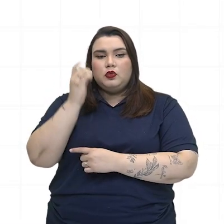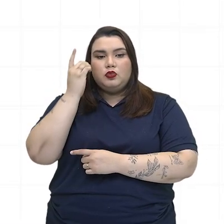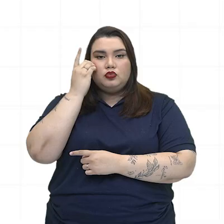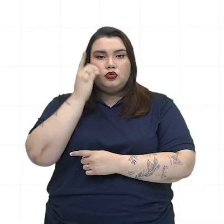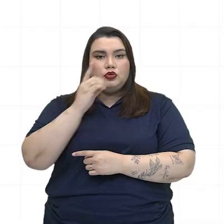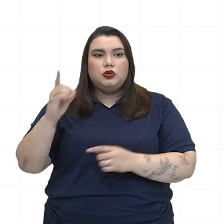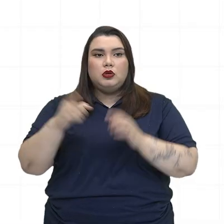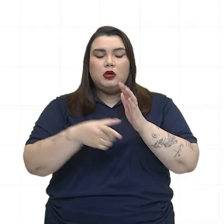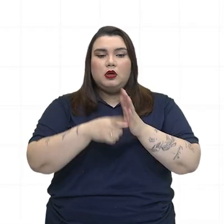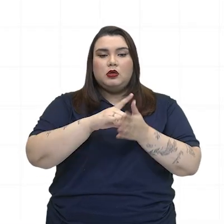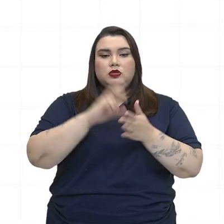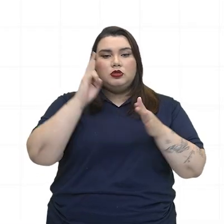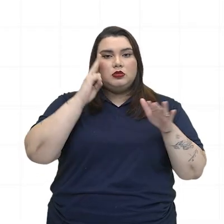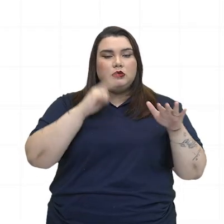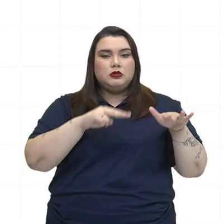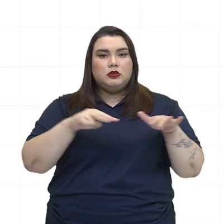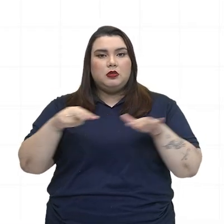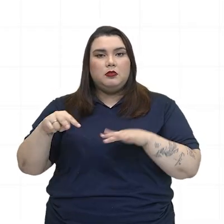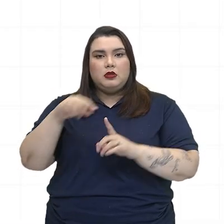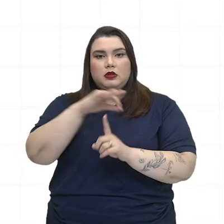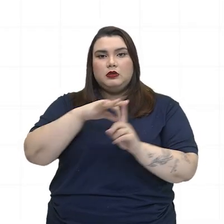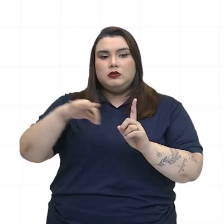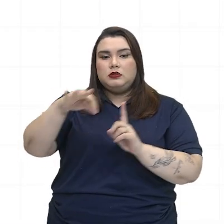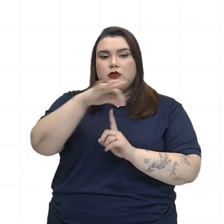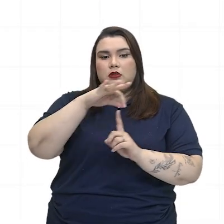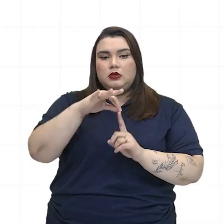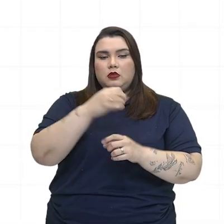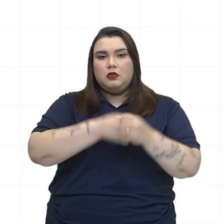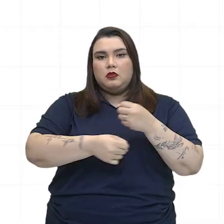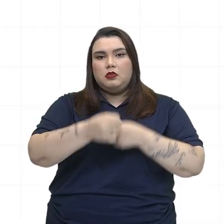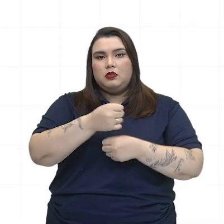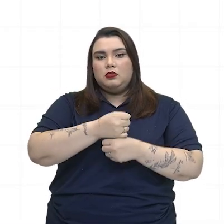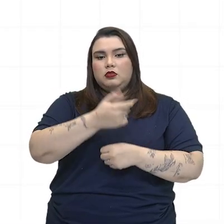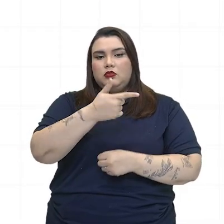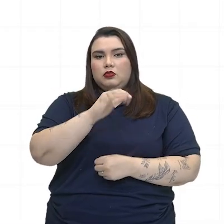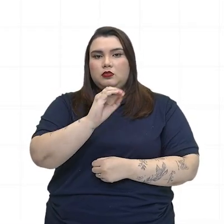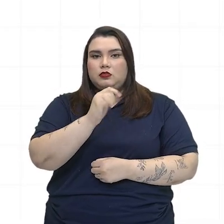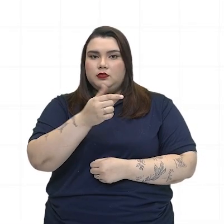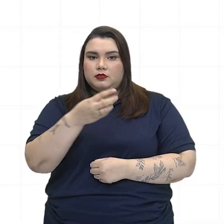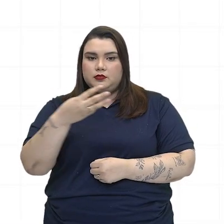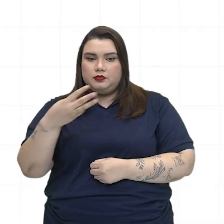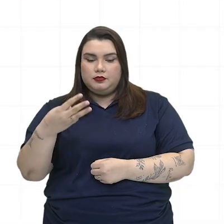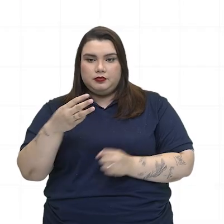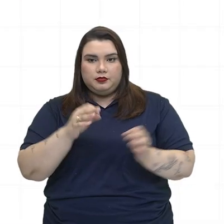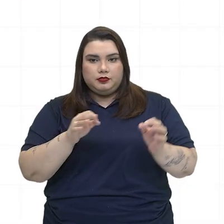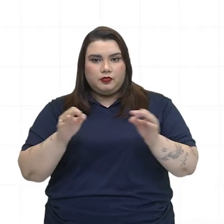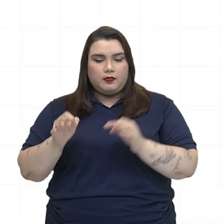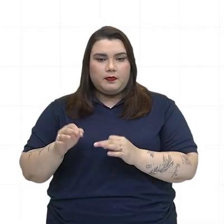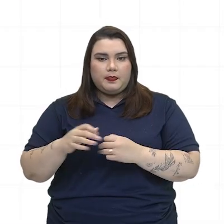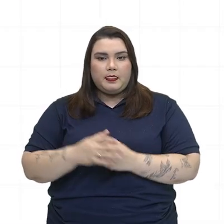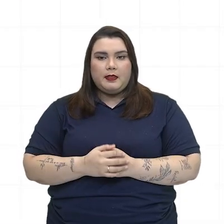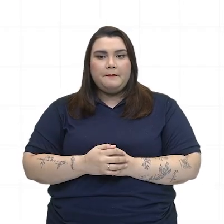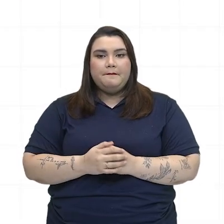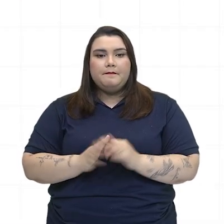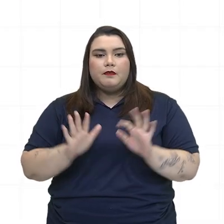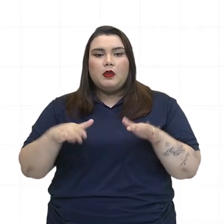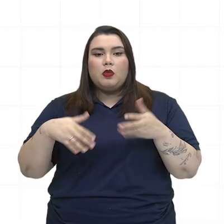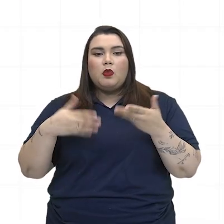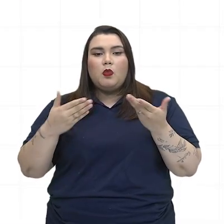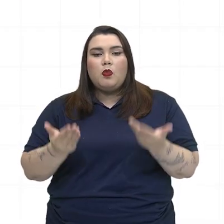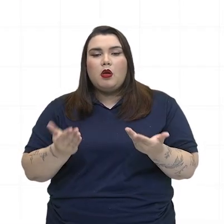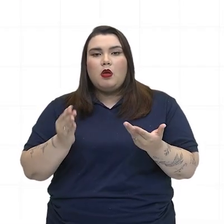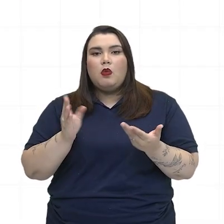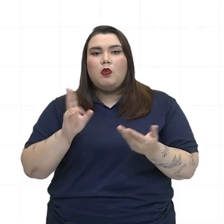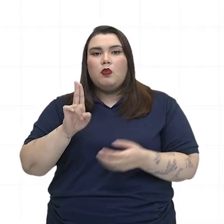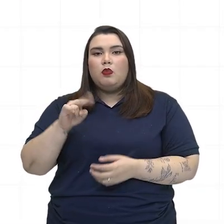a Semana Santa no ano de 2023. Então, observem bem aqui, ó. Qual é a unidade de